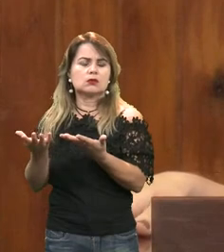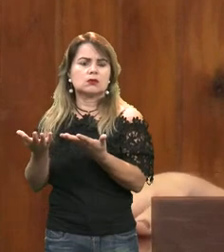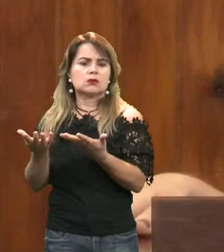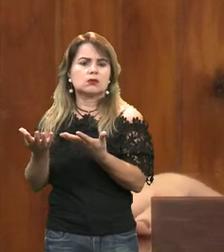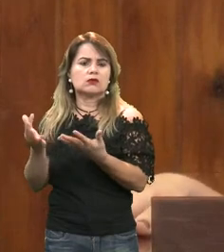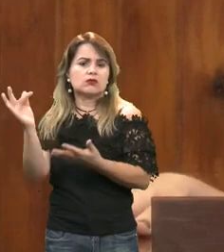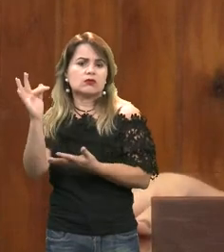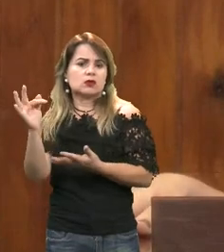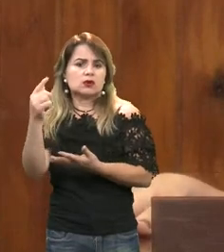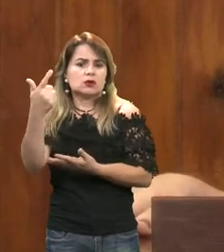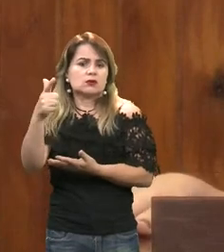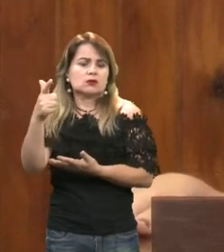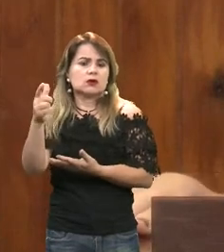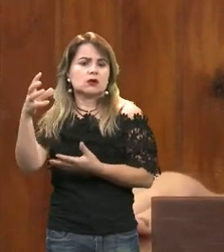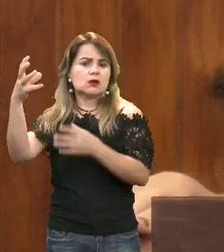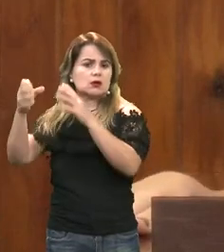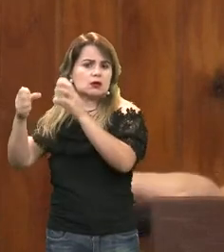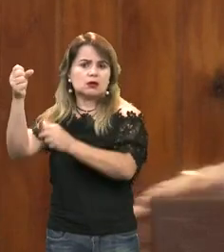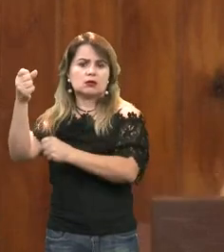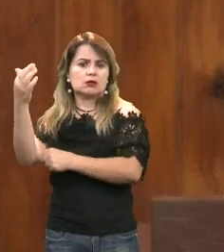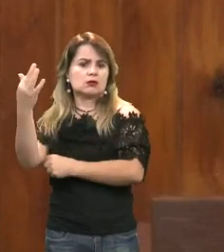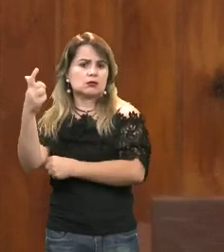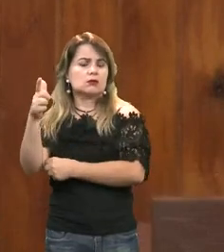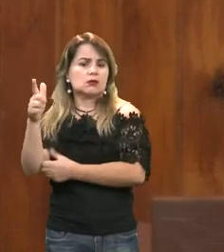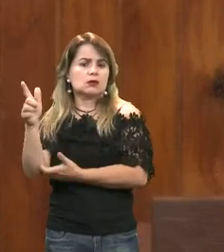Farinha, leite, não.